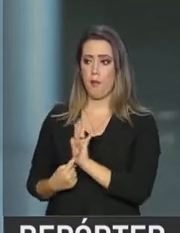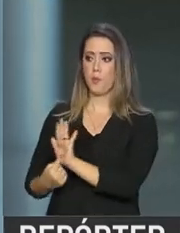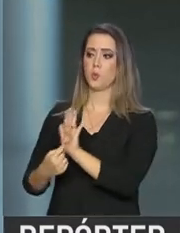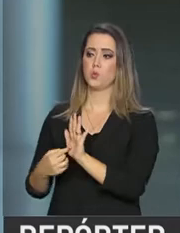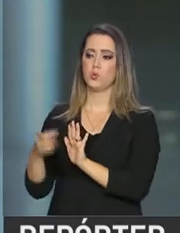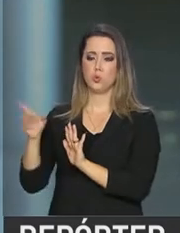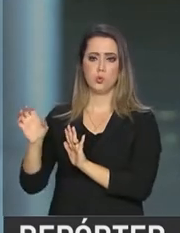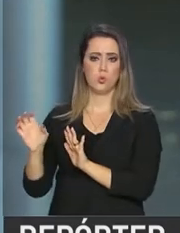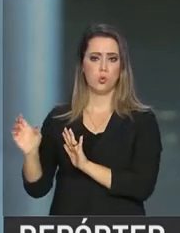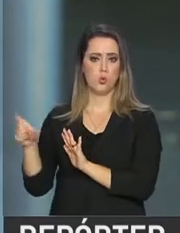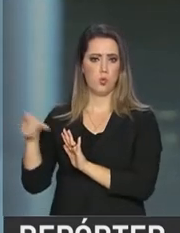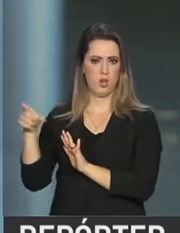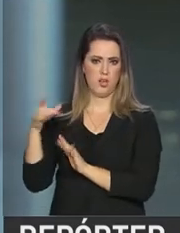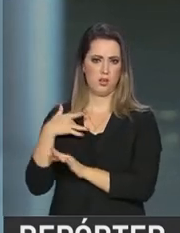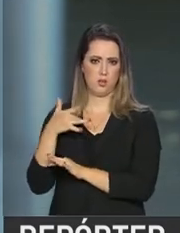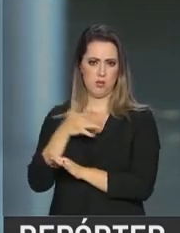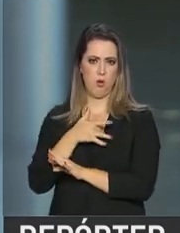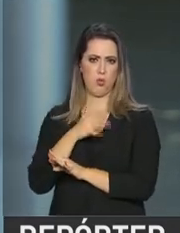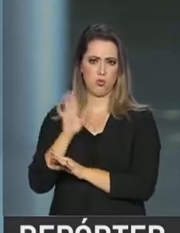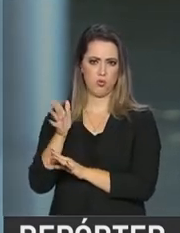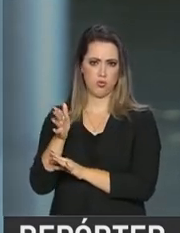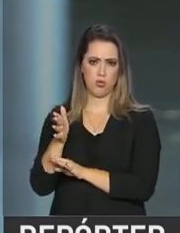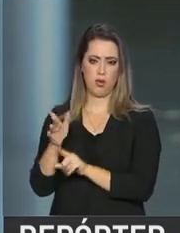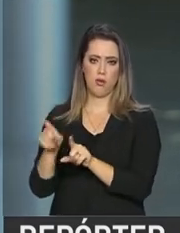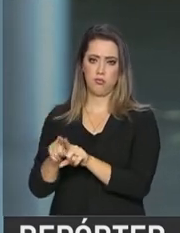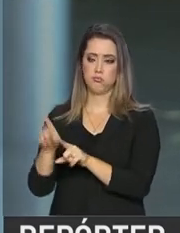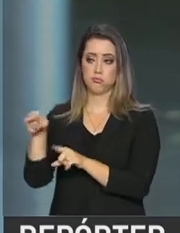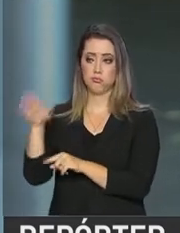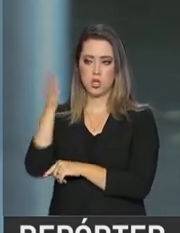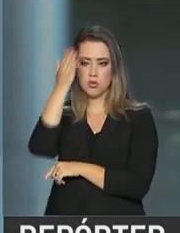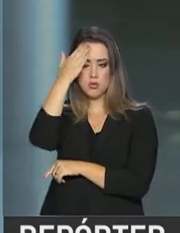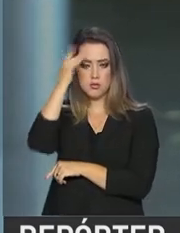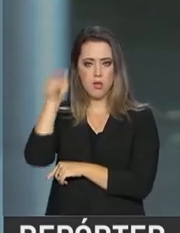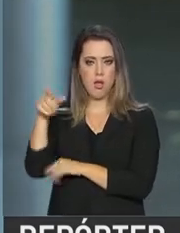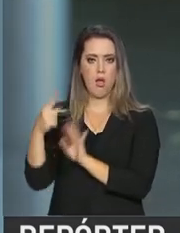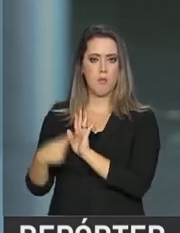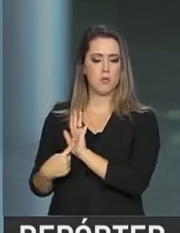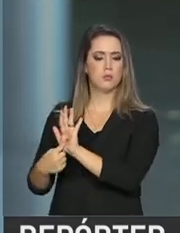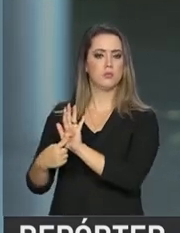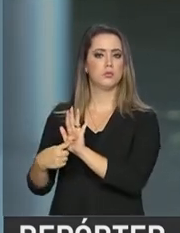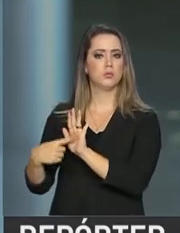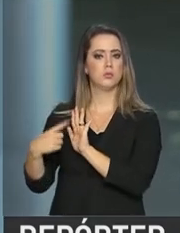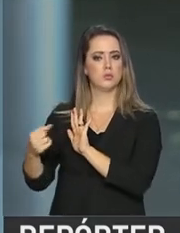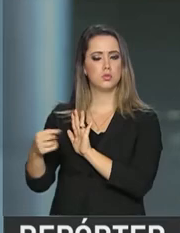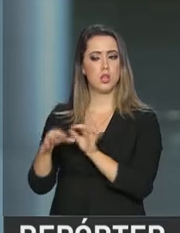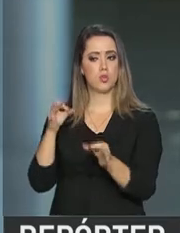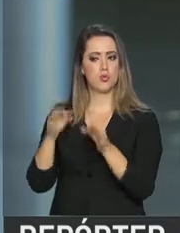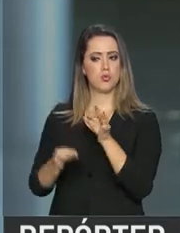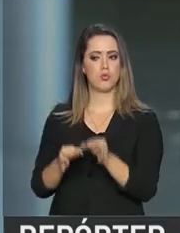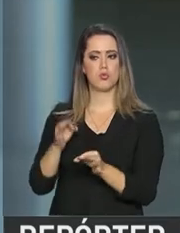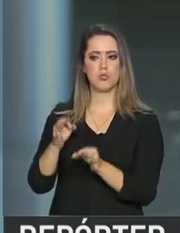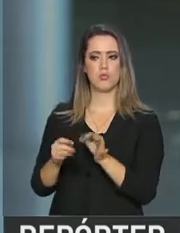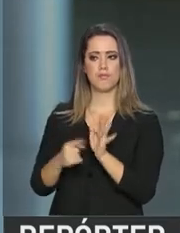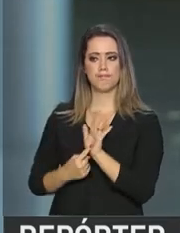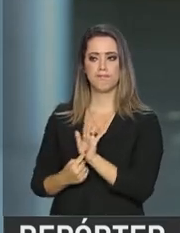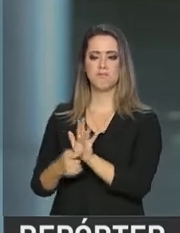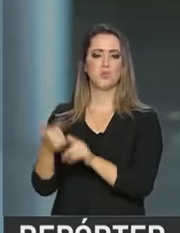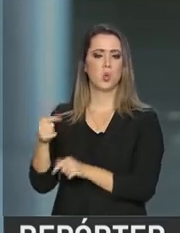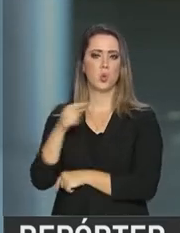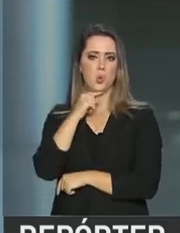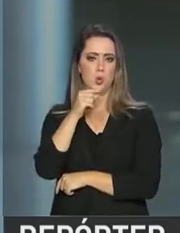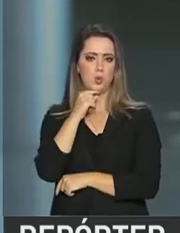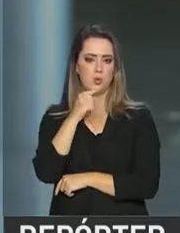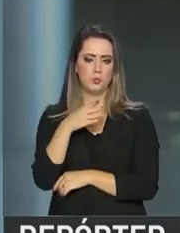de um parecer da gpu demonstrando como de fato a decisão tem que ser cumprida a há a perspectiva de que não se tenha nenhuma dúvida